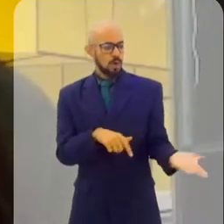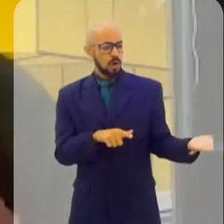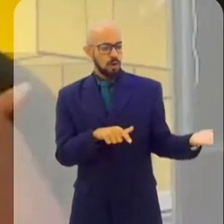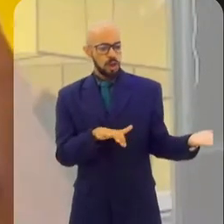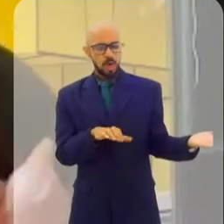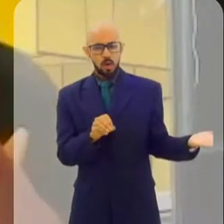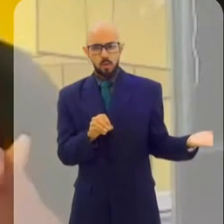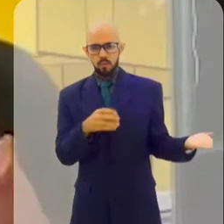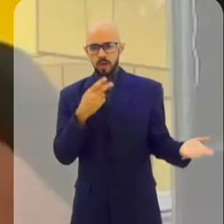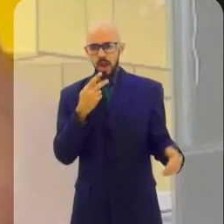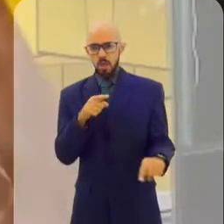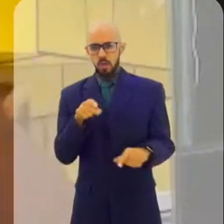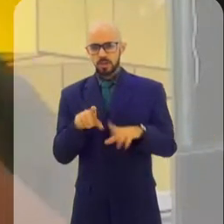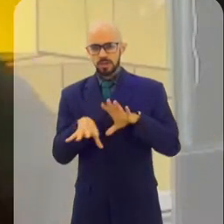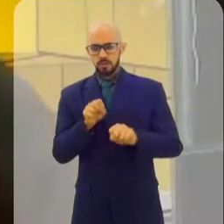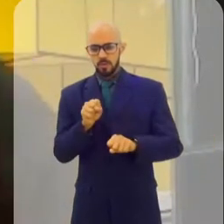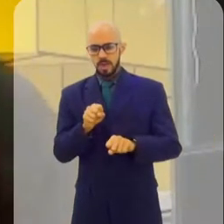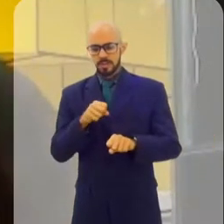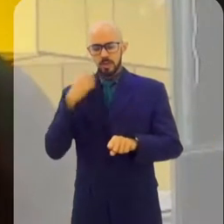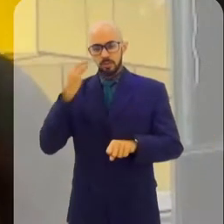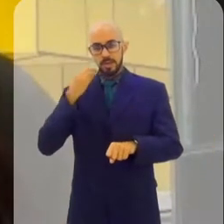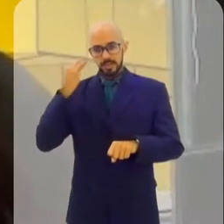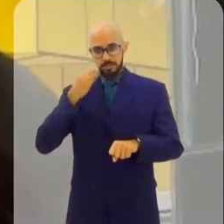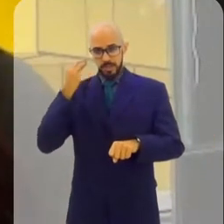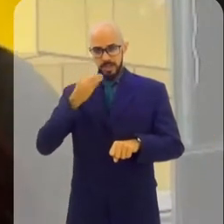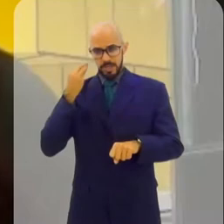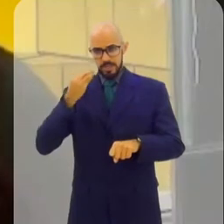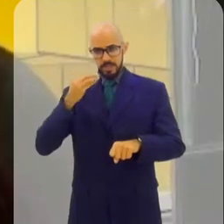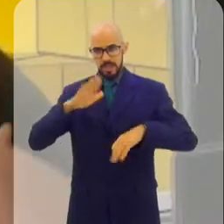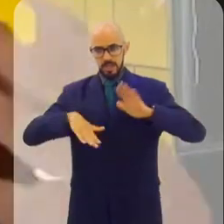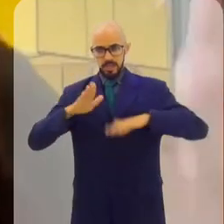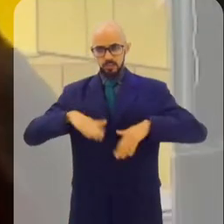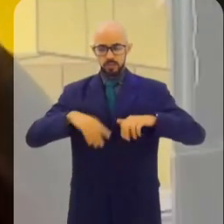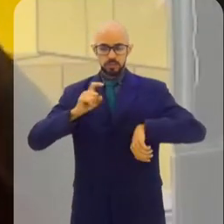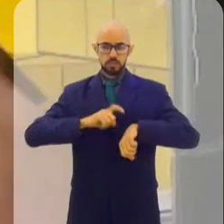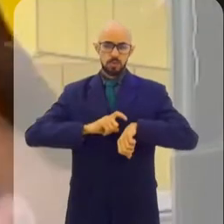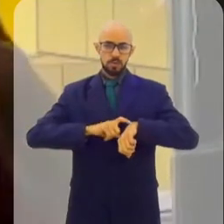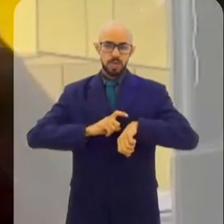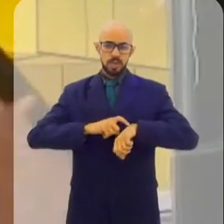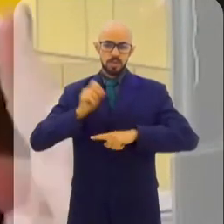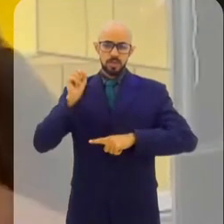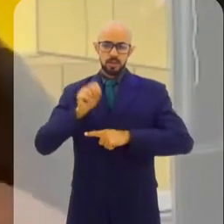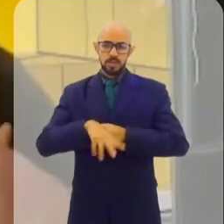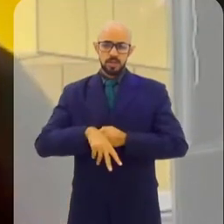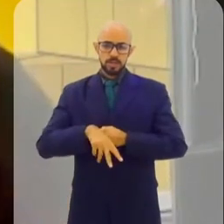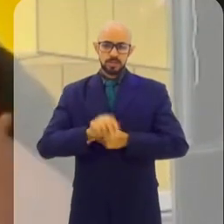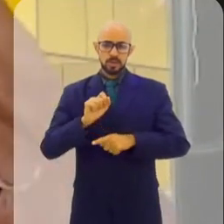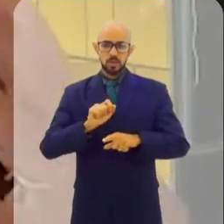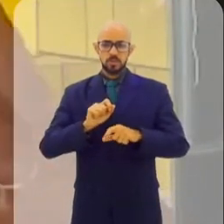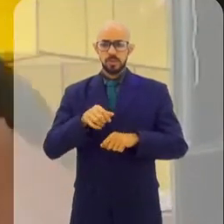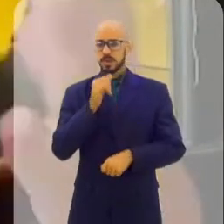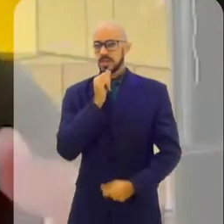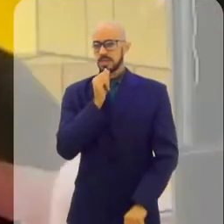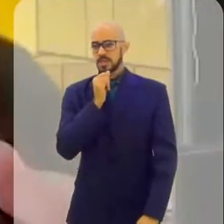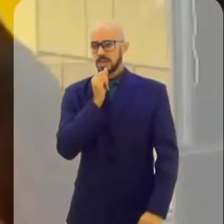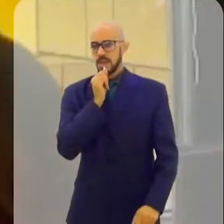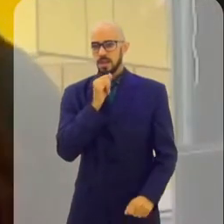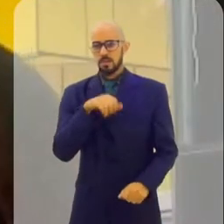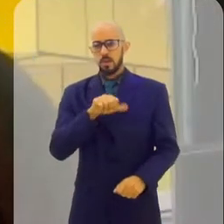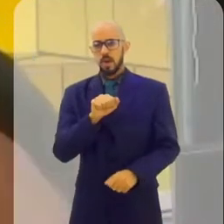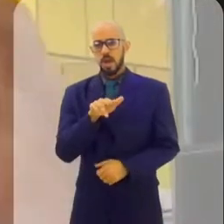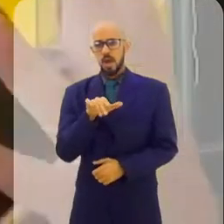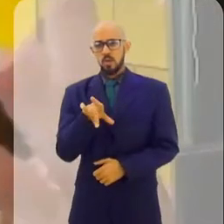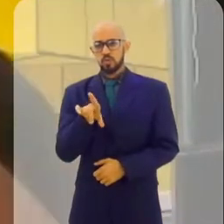falando, com a formação empírica, muitas vezes a contratação, as relações de contratação, por exemplo,